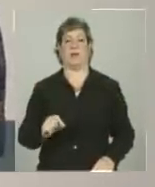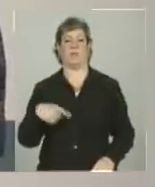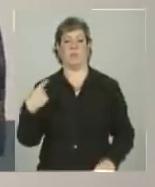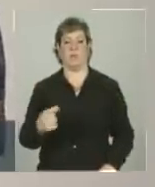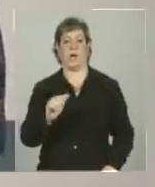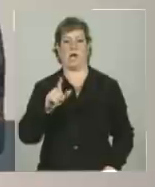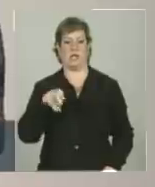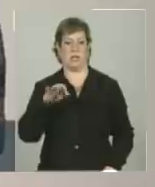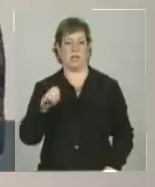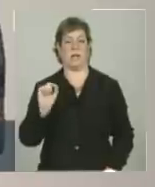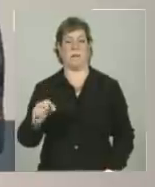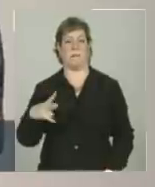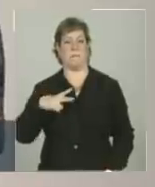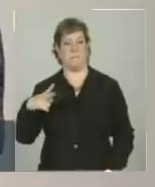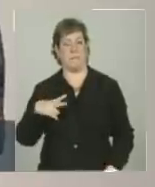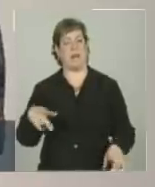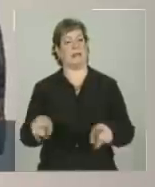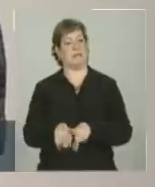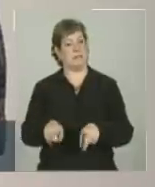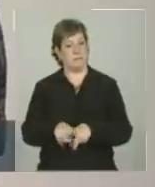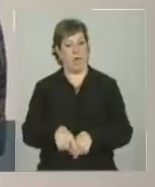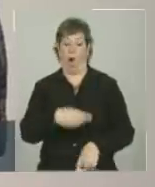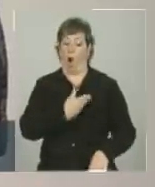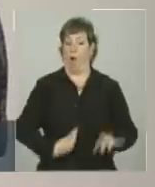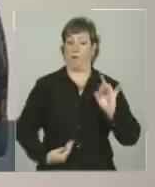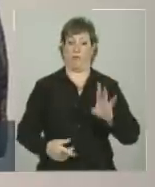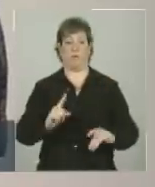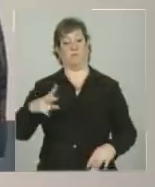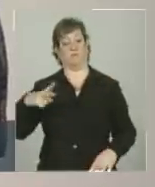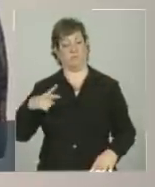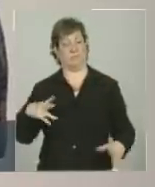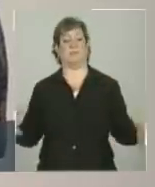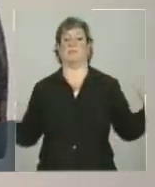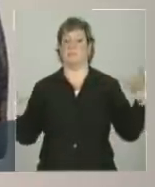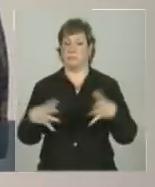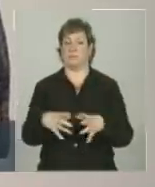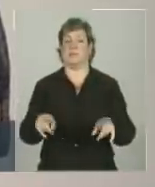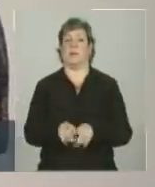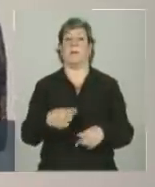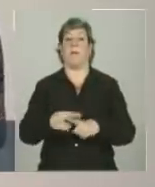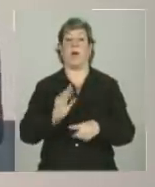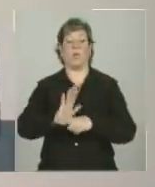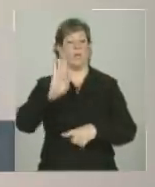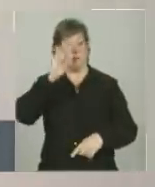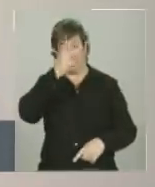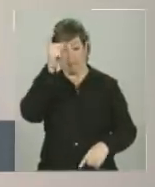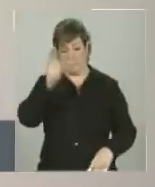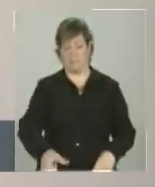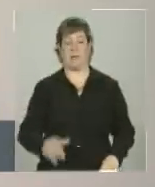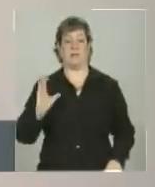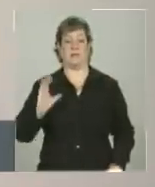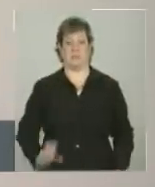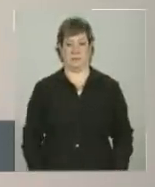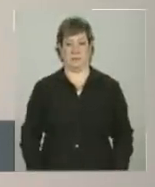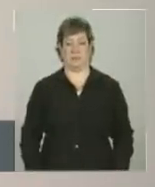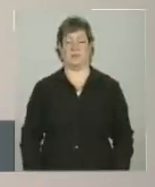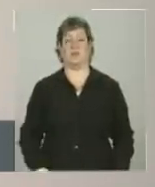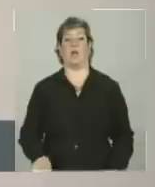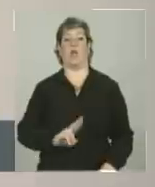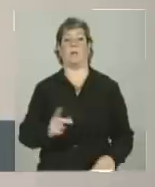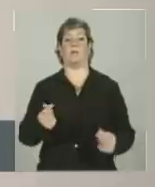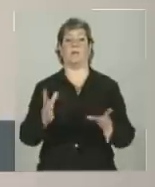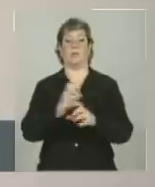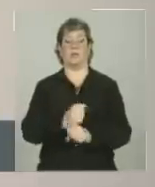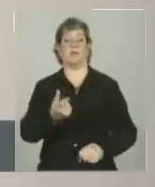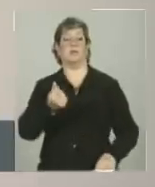privados, cujas condutas afetam diretamente a vida dos cidadãos. Permitam-me mencionar o setor